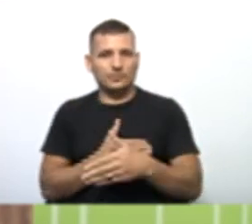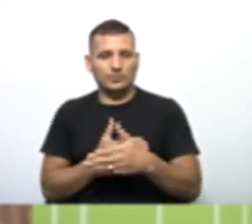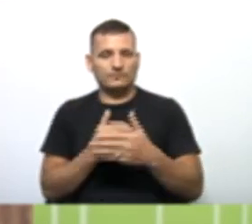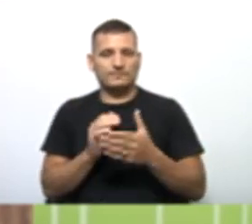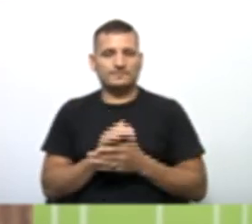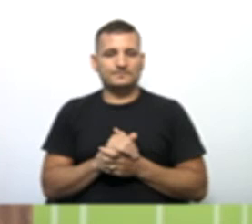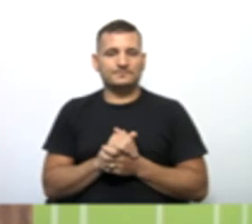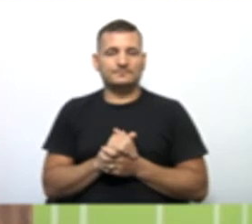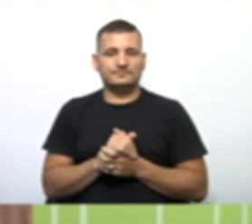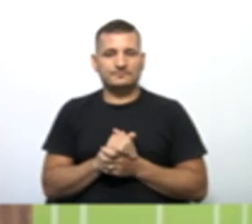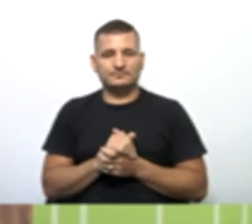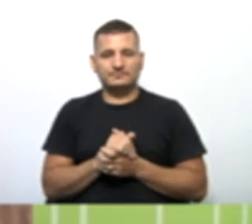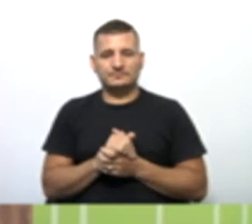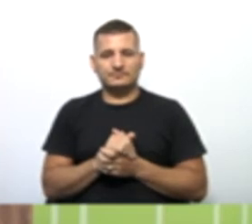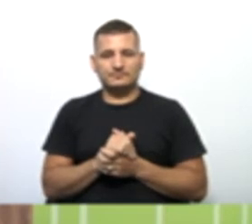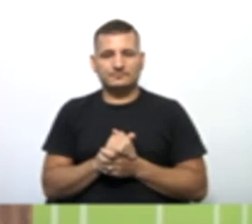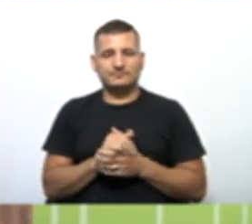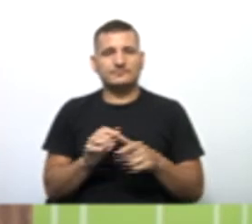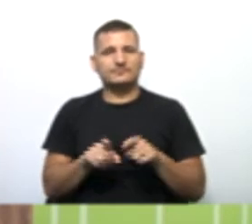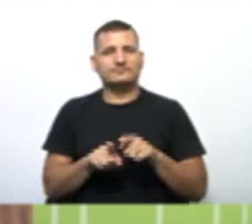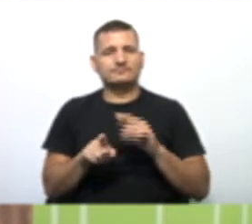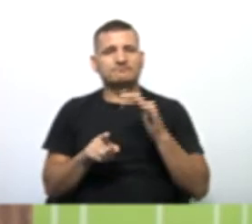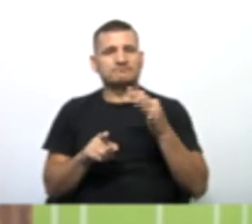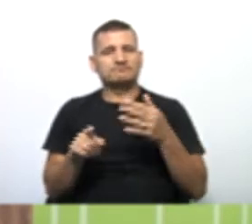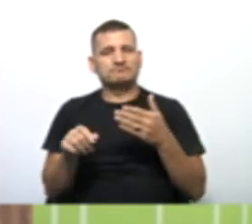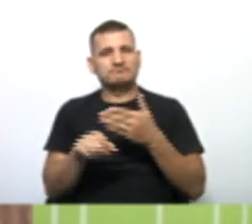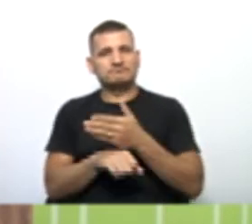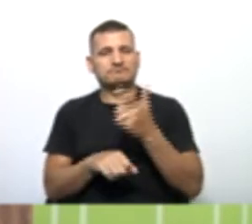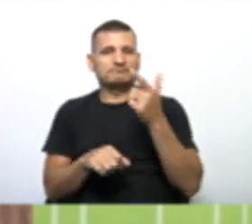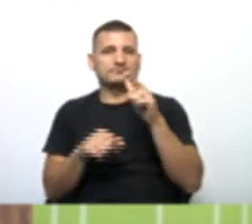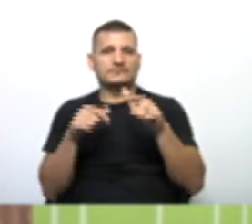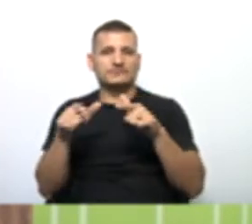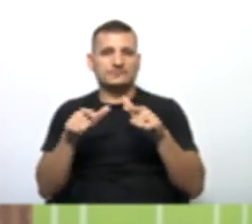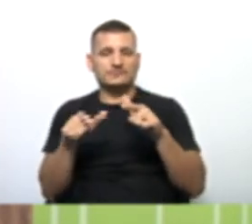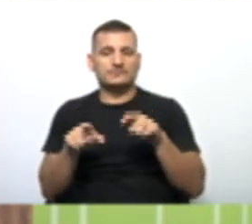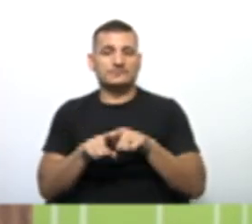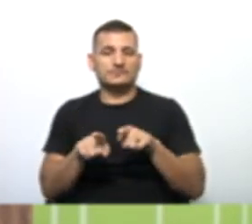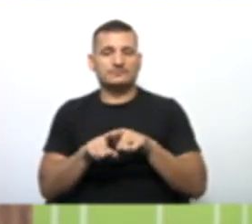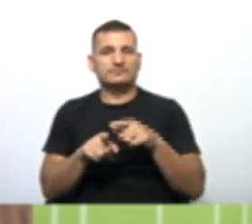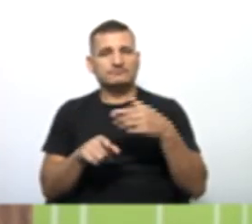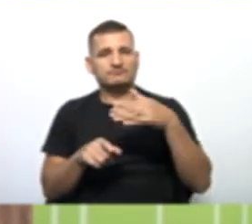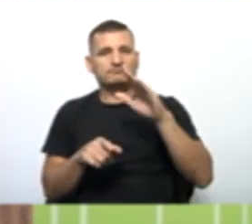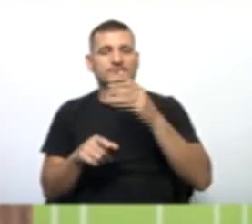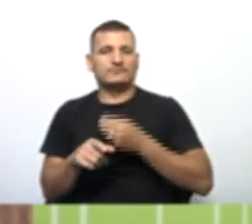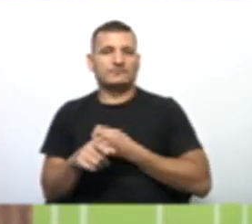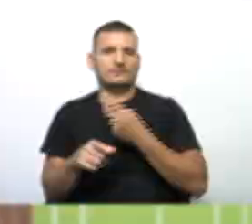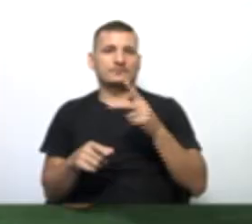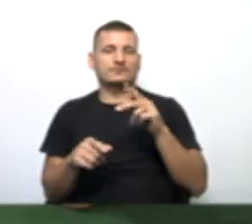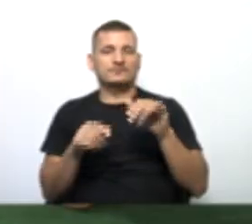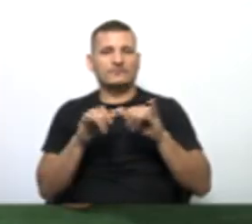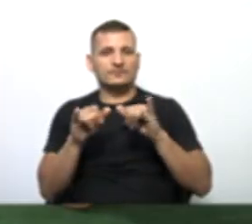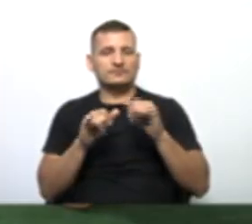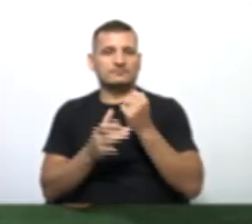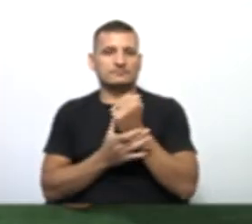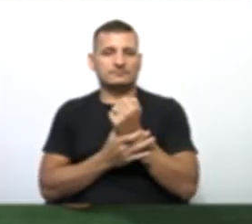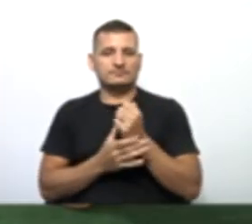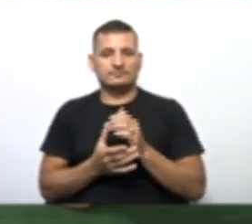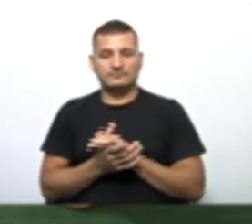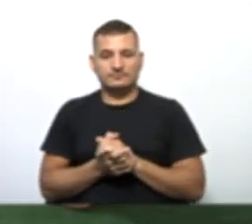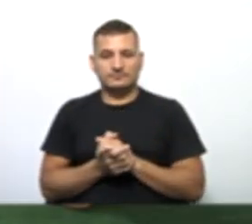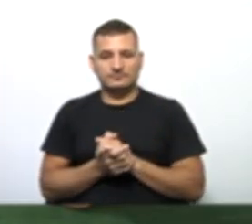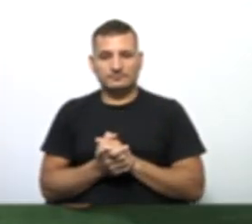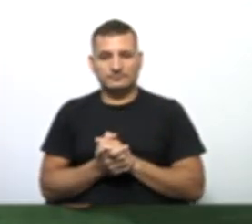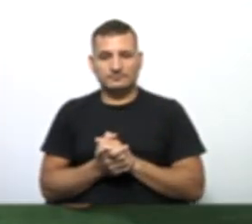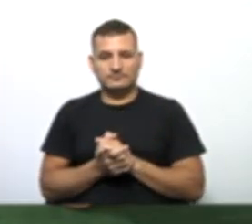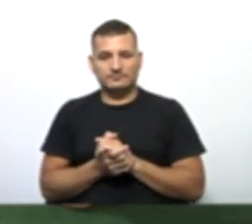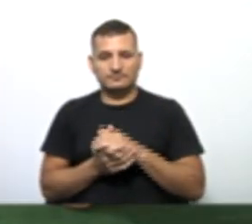estar aí entrando no mercado e trabalhando, e levem a segurança da informação para a vida de vocês. Exatamente, professor. Então,